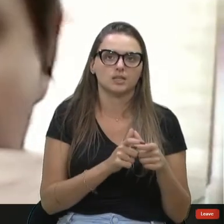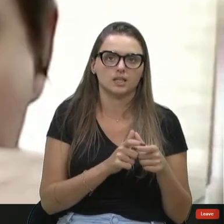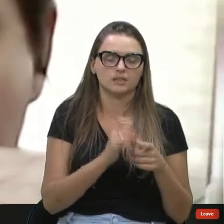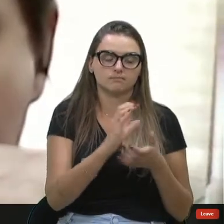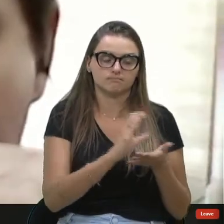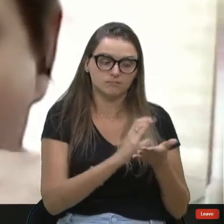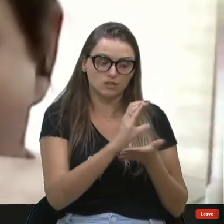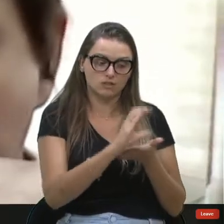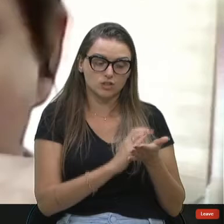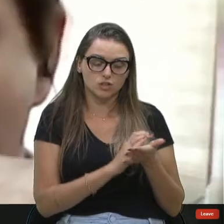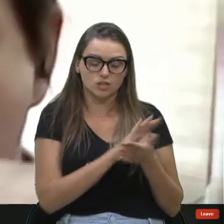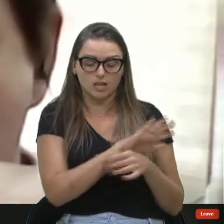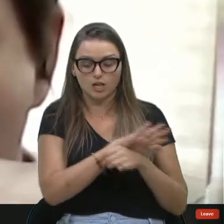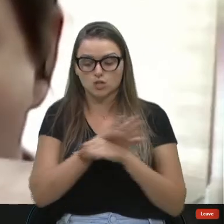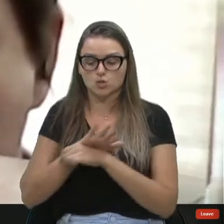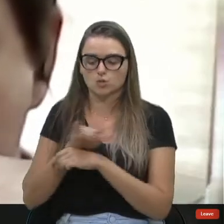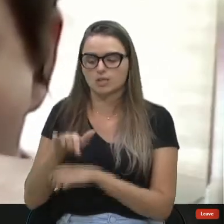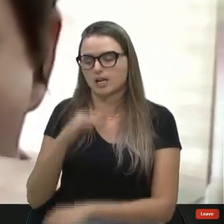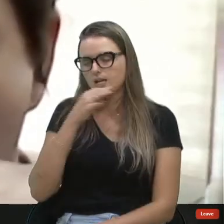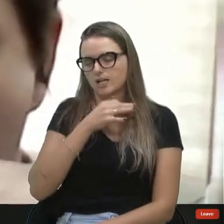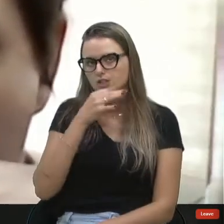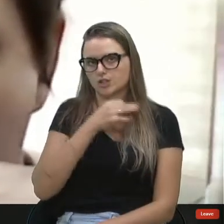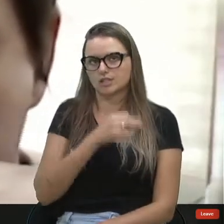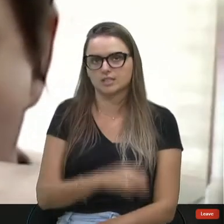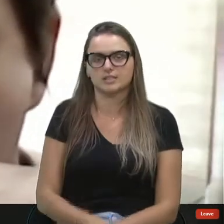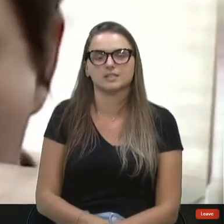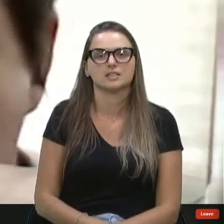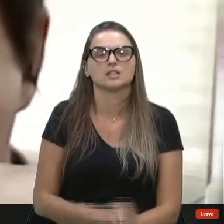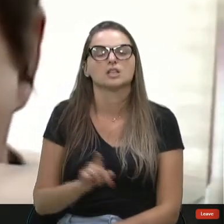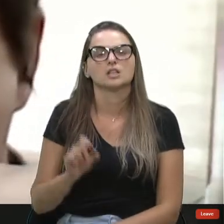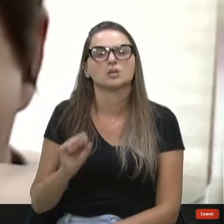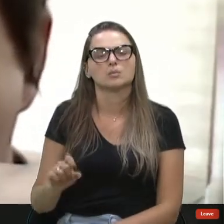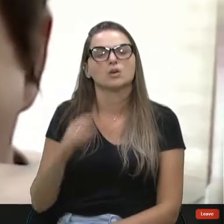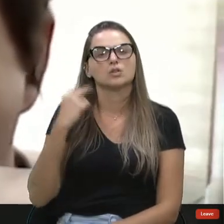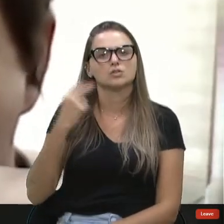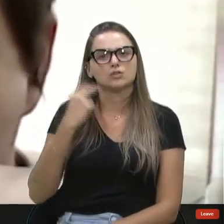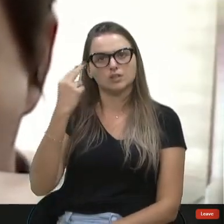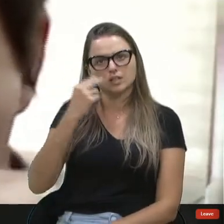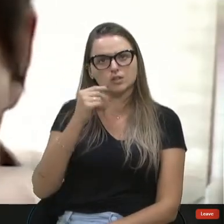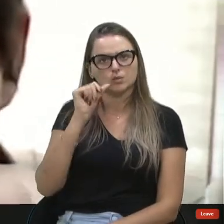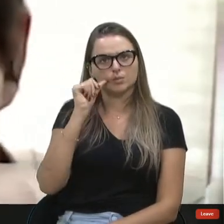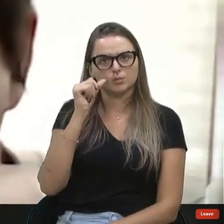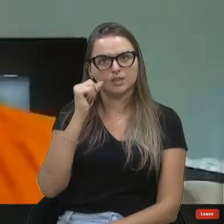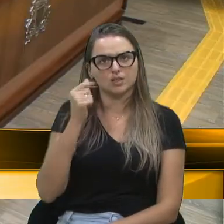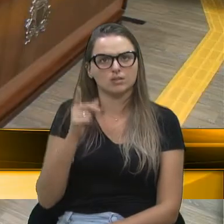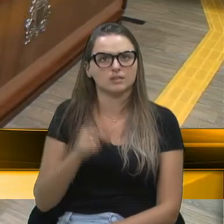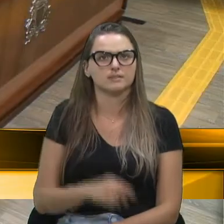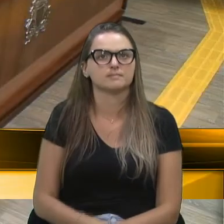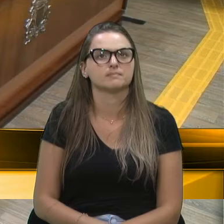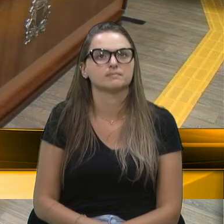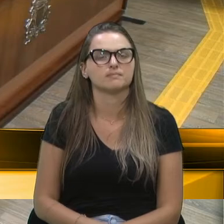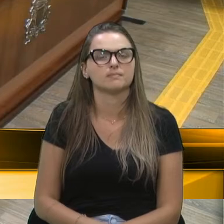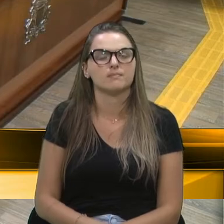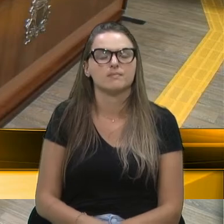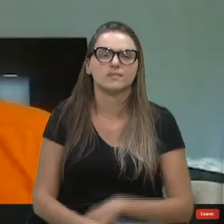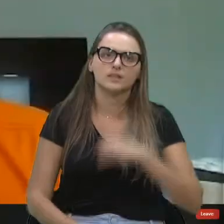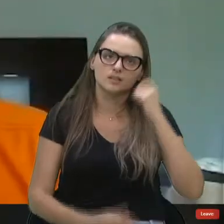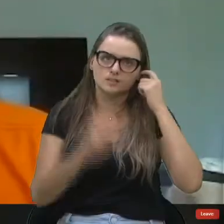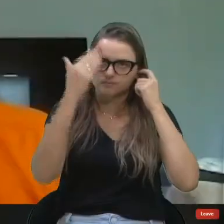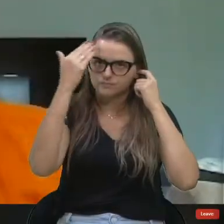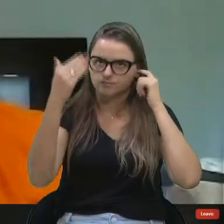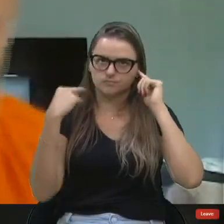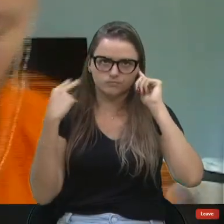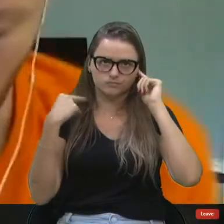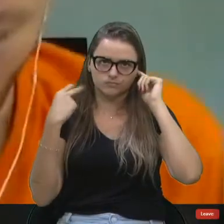área. Foi essa a minha colocação. A sua parte, vereador Marcon, acho que obrigado,